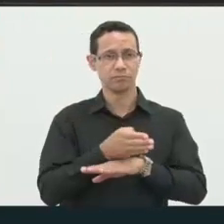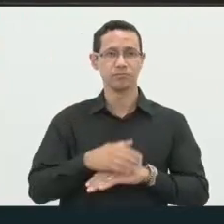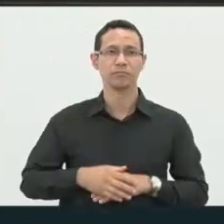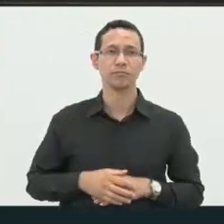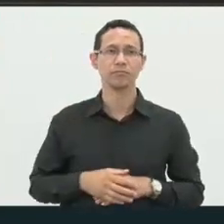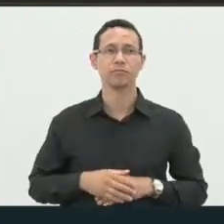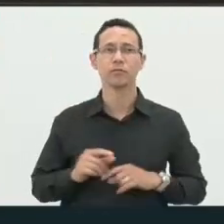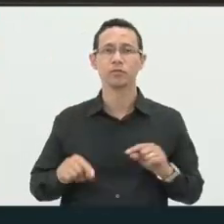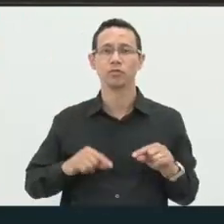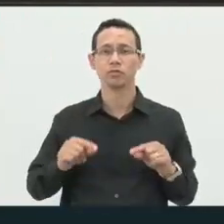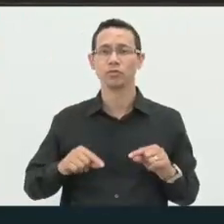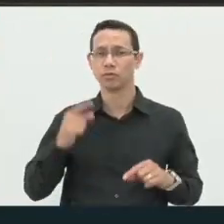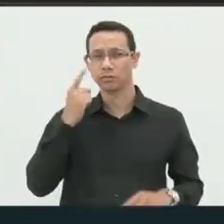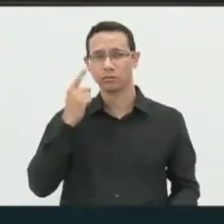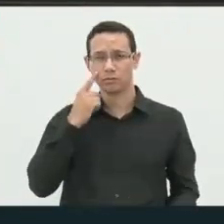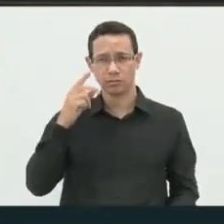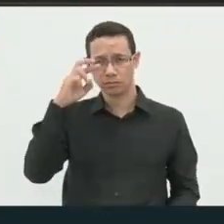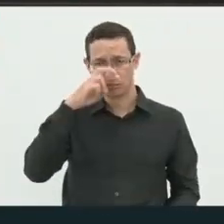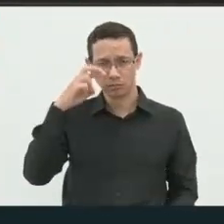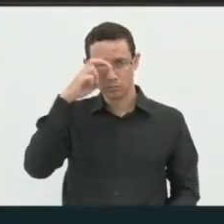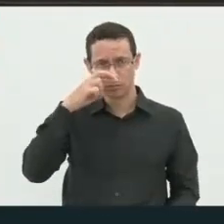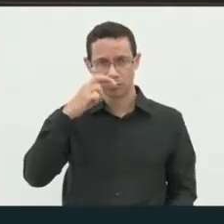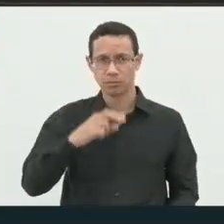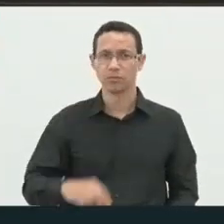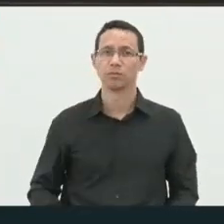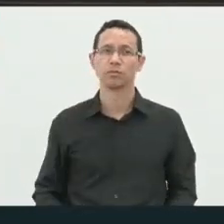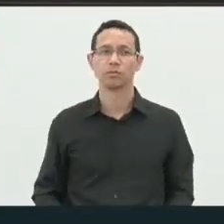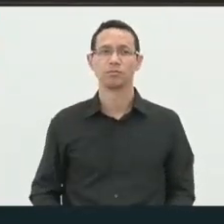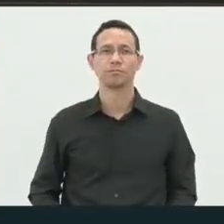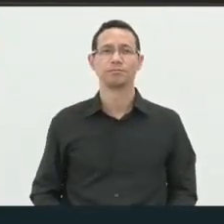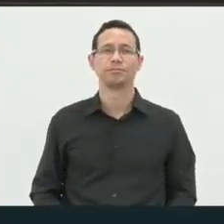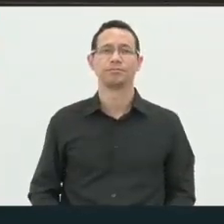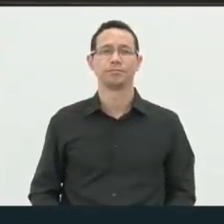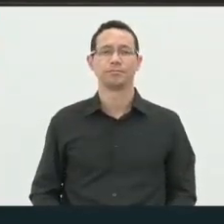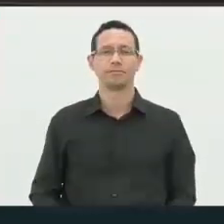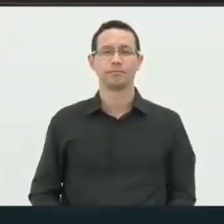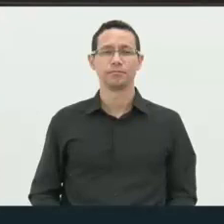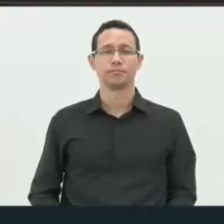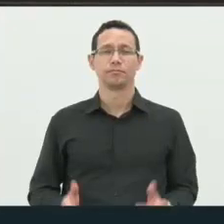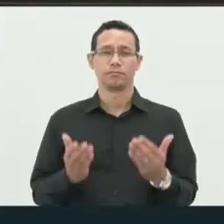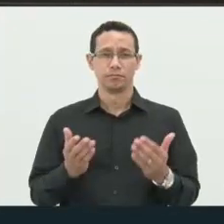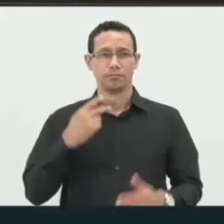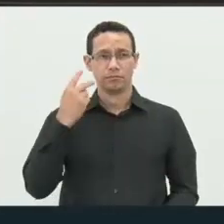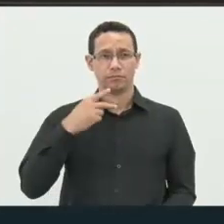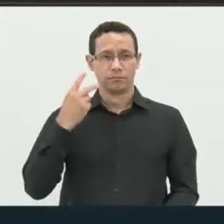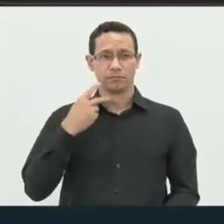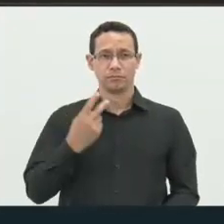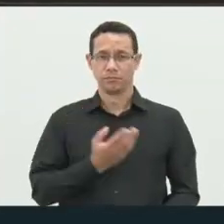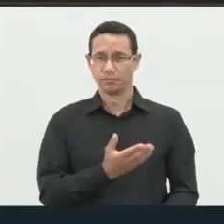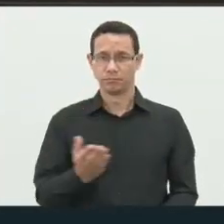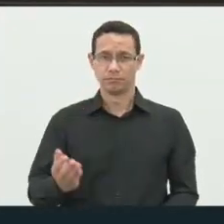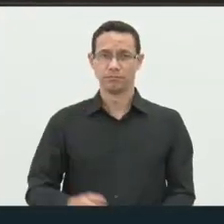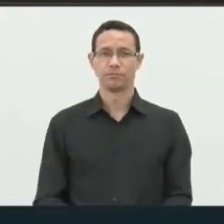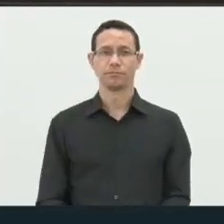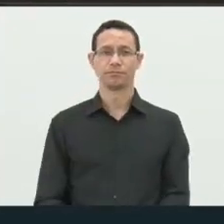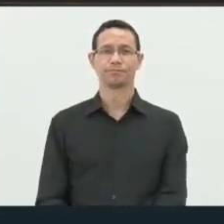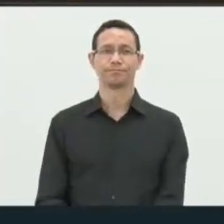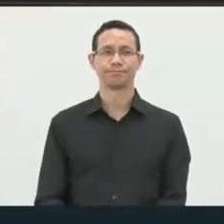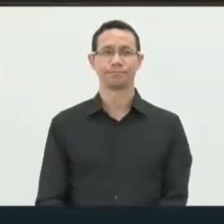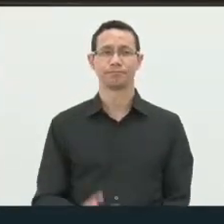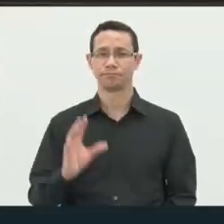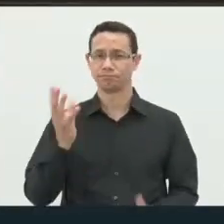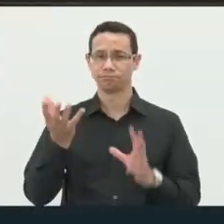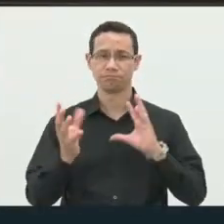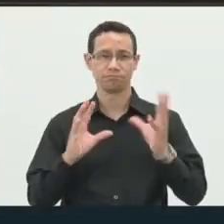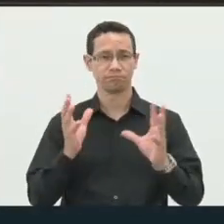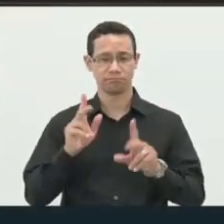aqui fiscalizar então vereadores são essas situações em que